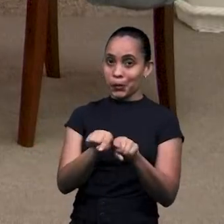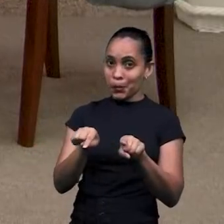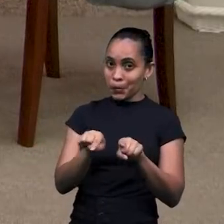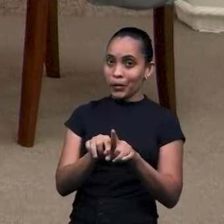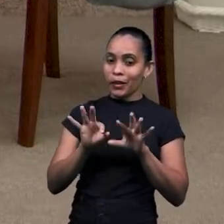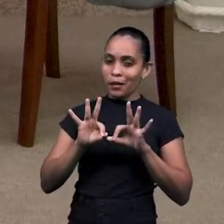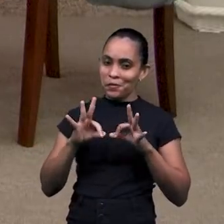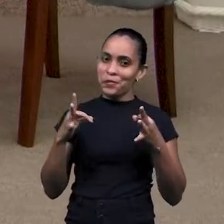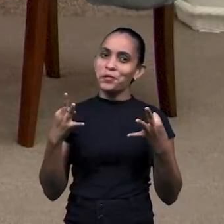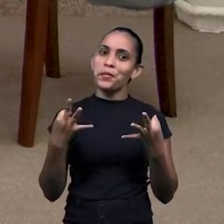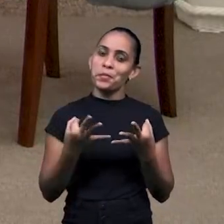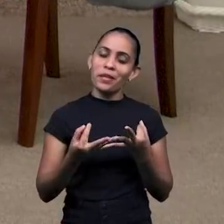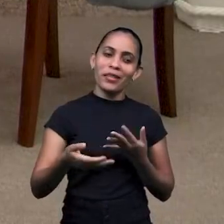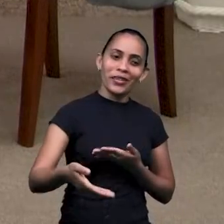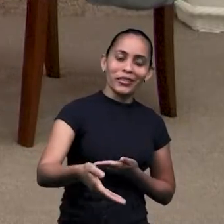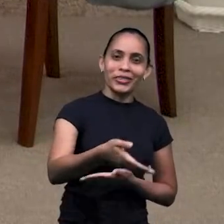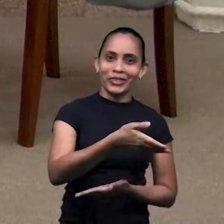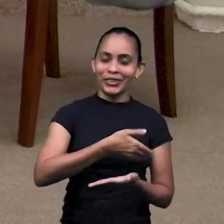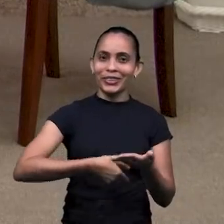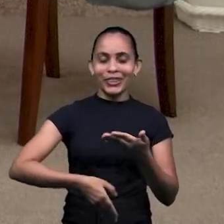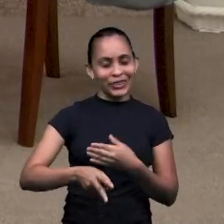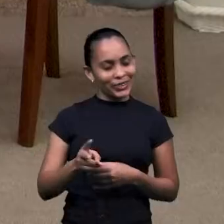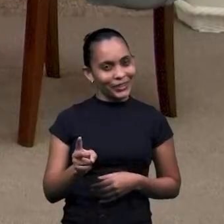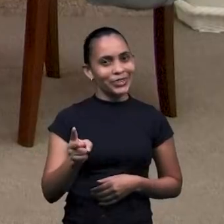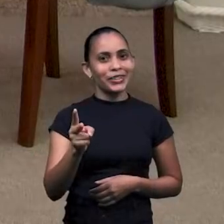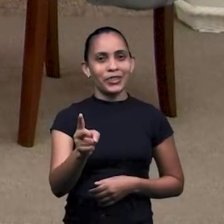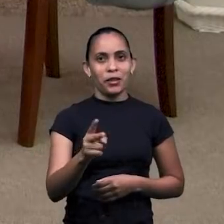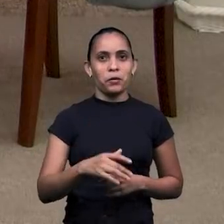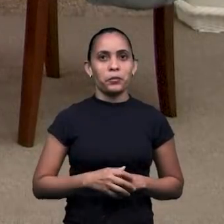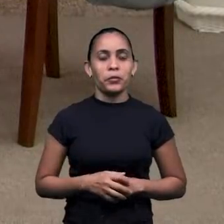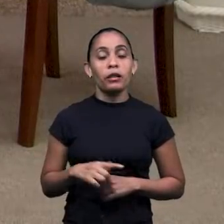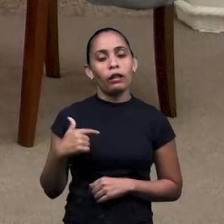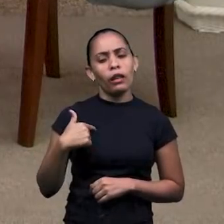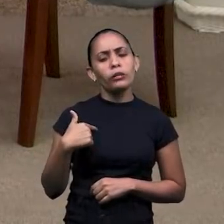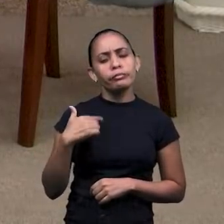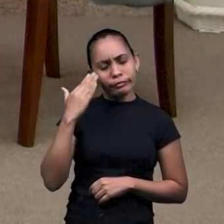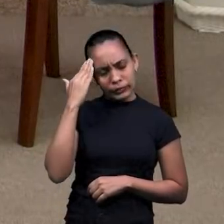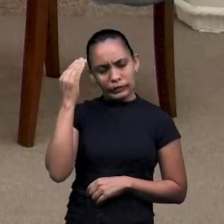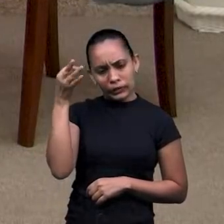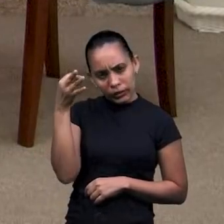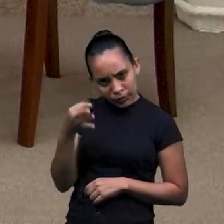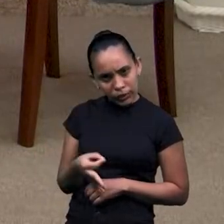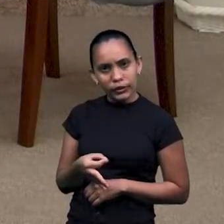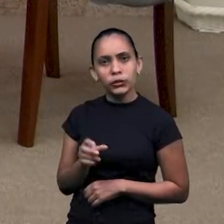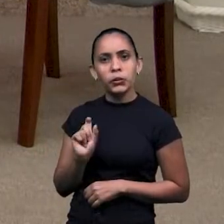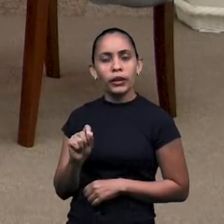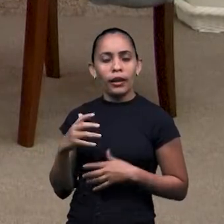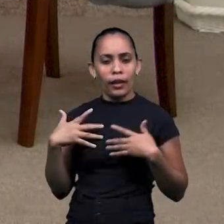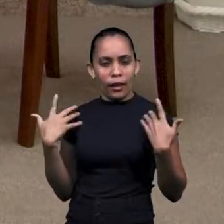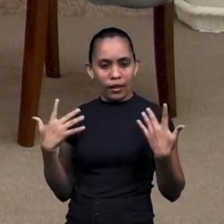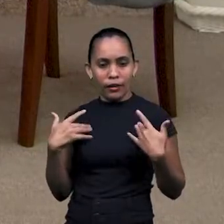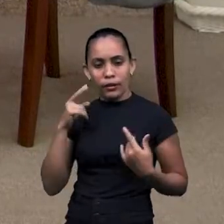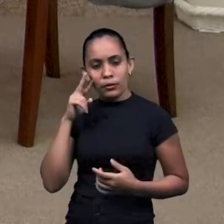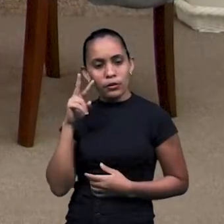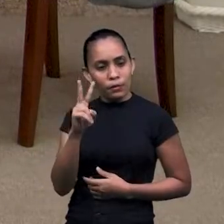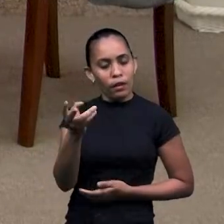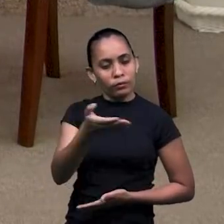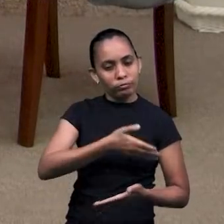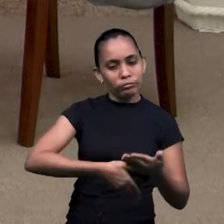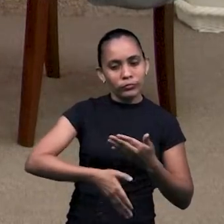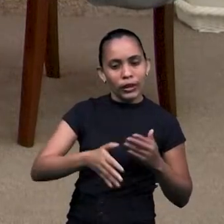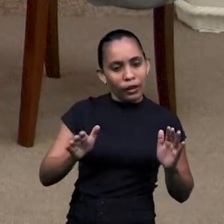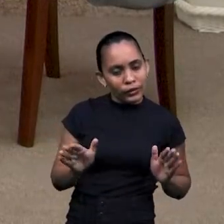os pais também se envolvem e participam cada vez mais. Porque eu tenho certeza, meus irmãos, que a alegria de